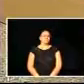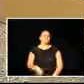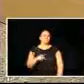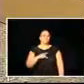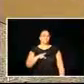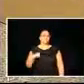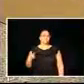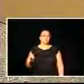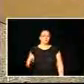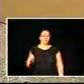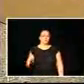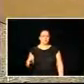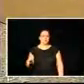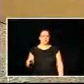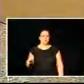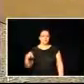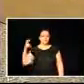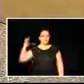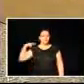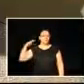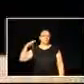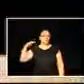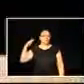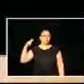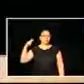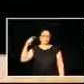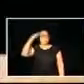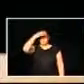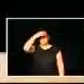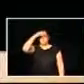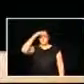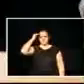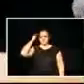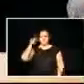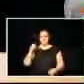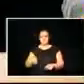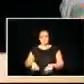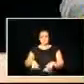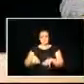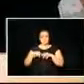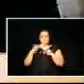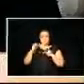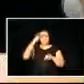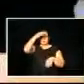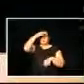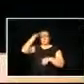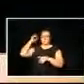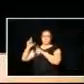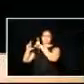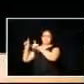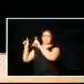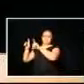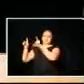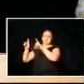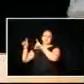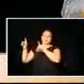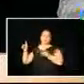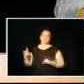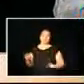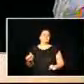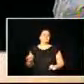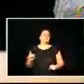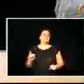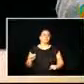Presidente Carlos Peixoto, boa noite, vereadoras, vereadores, munícipes aqui presentes, amigos da TV Câmara, em especial o pessoal da Unital, aí tem um projeto de